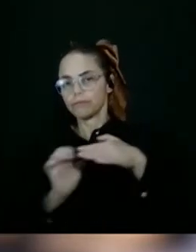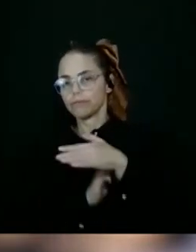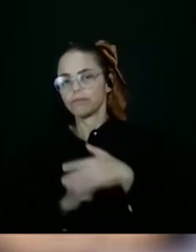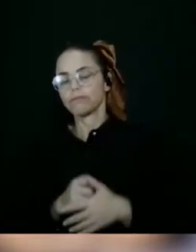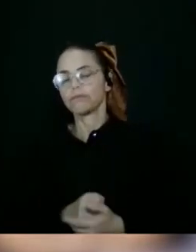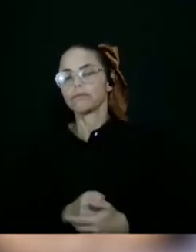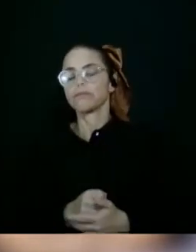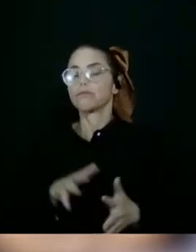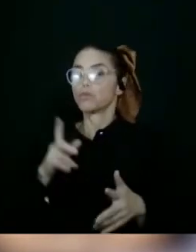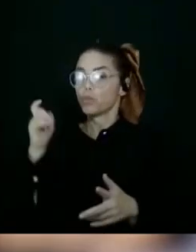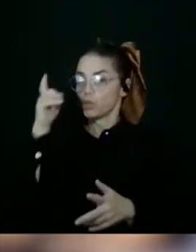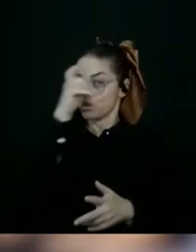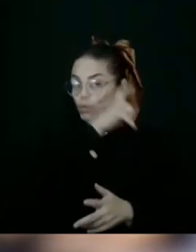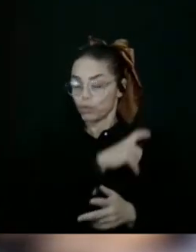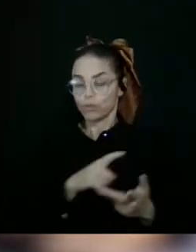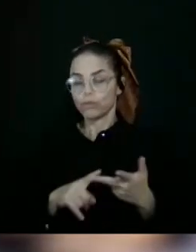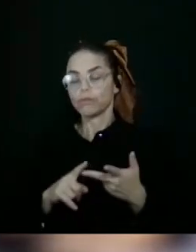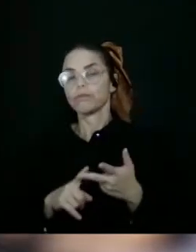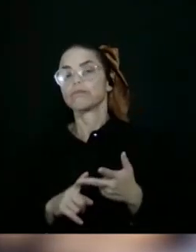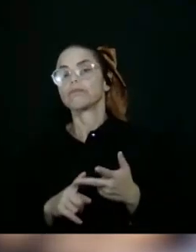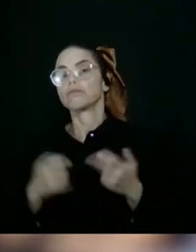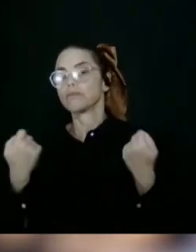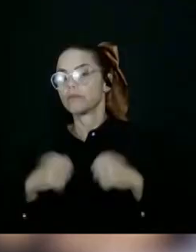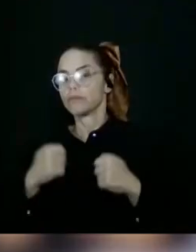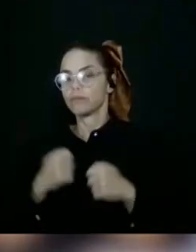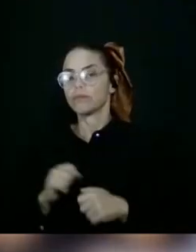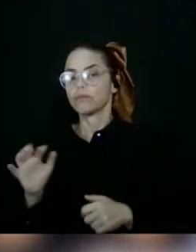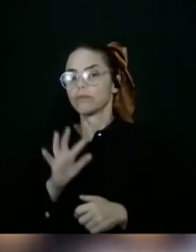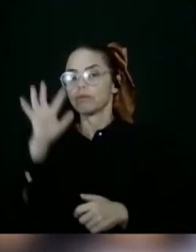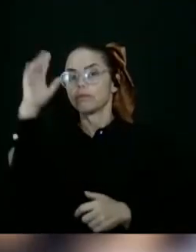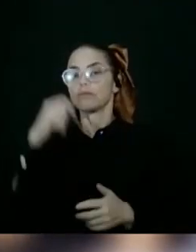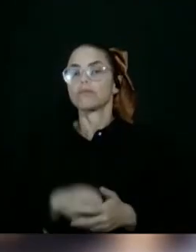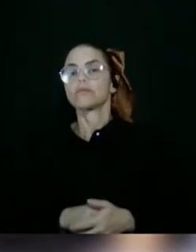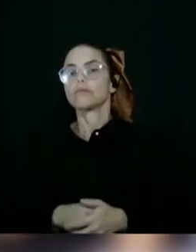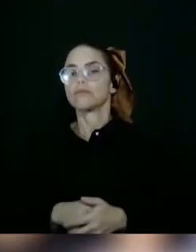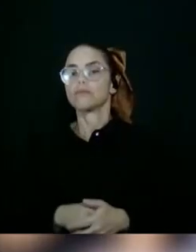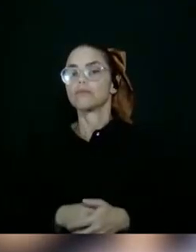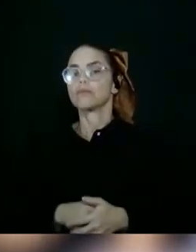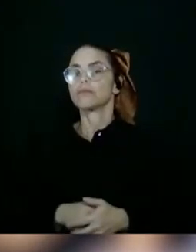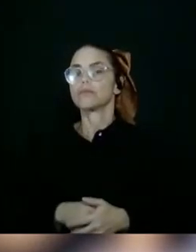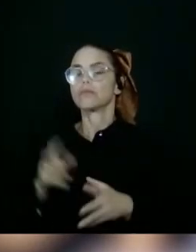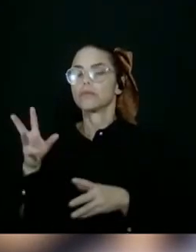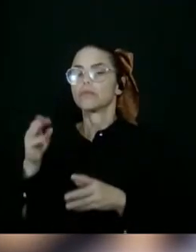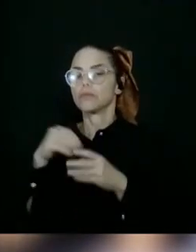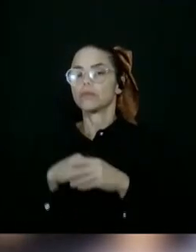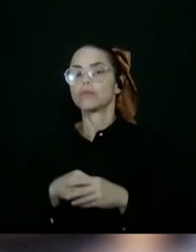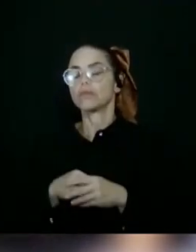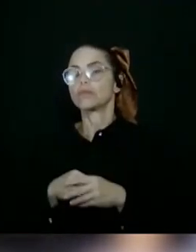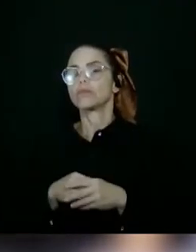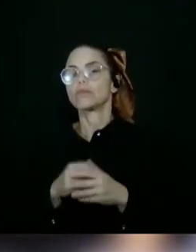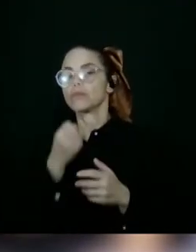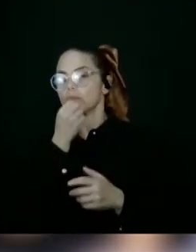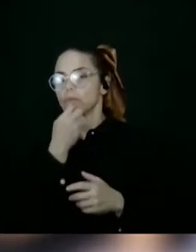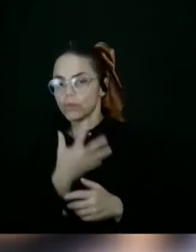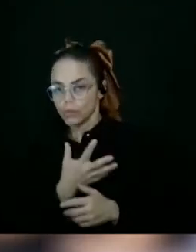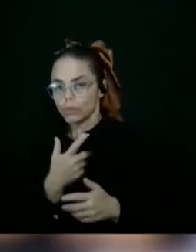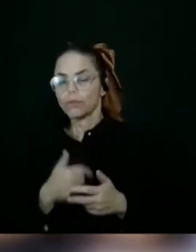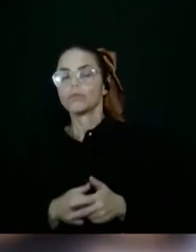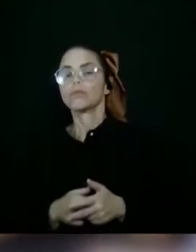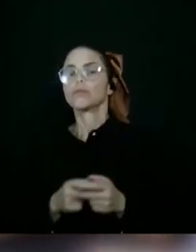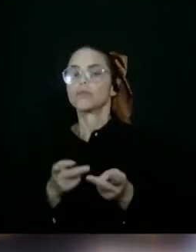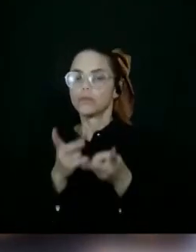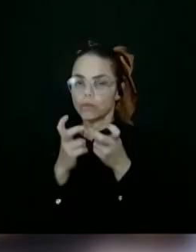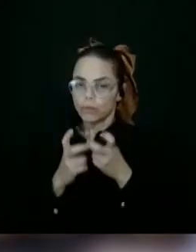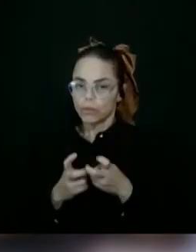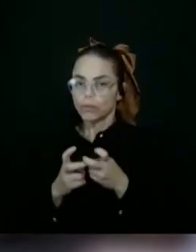cabeças, não é algo nem necessariamente caro, é algo que vai trazer muita fluidez ao negócio, muita visibilidade e